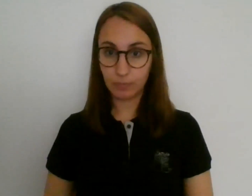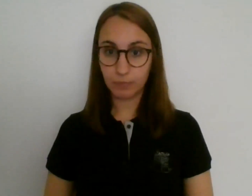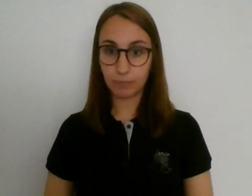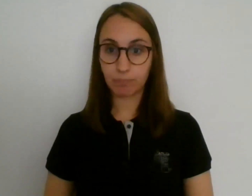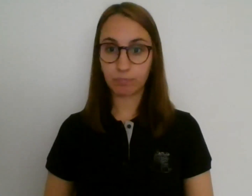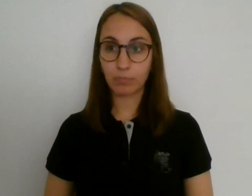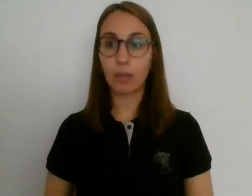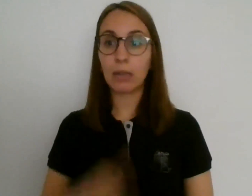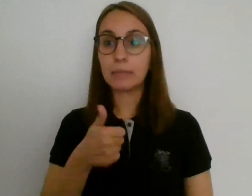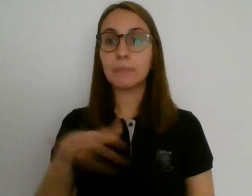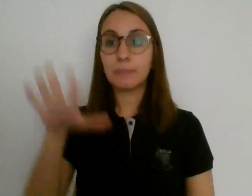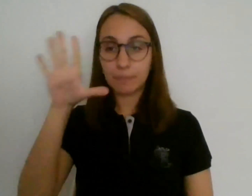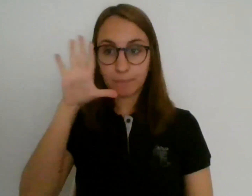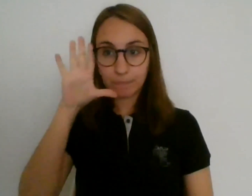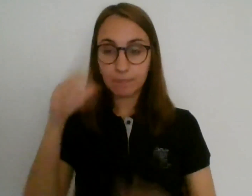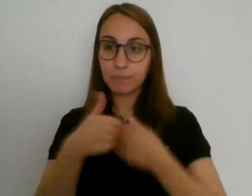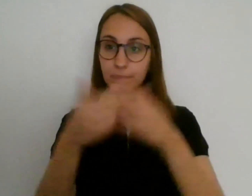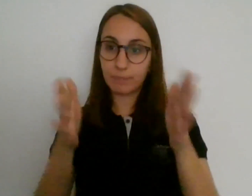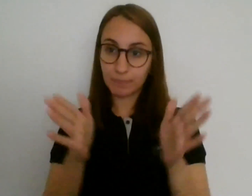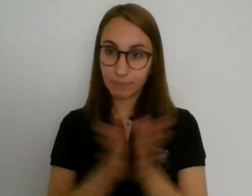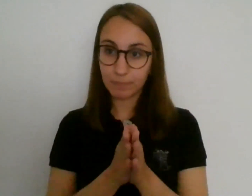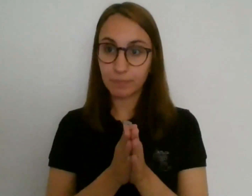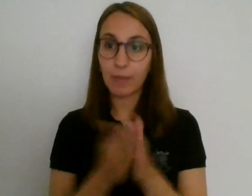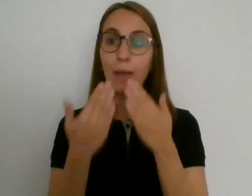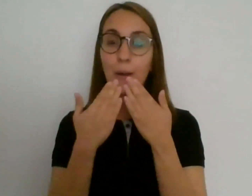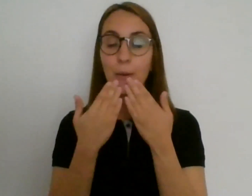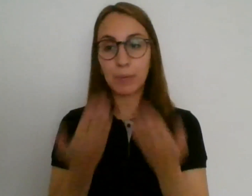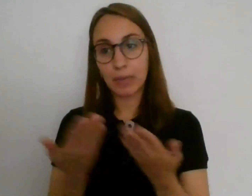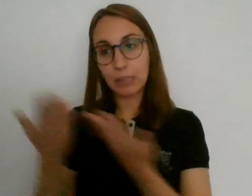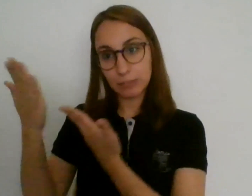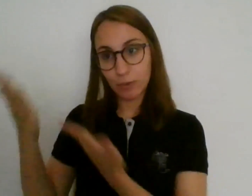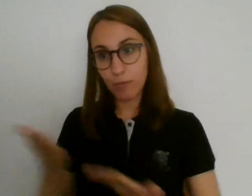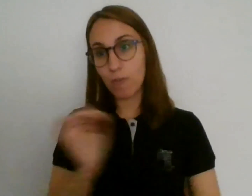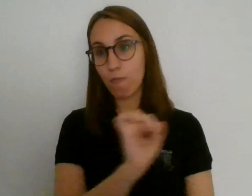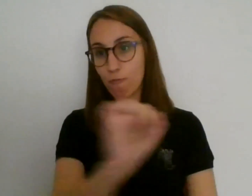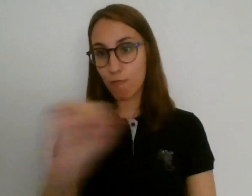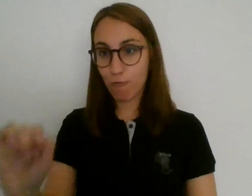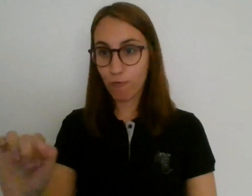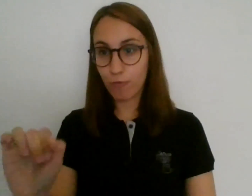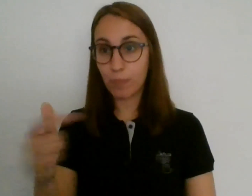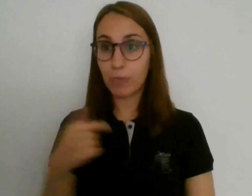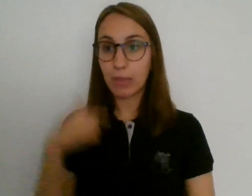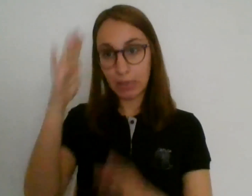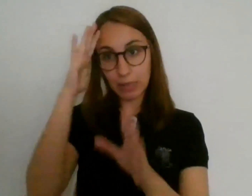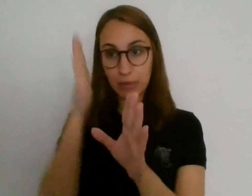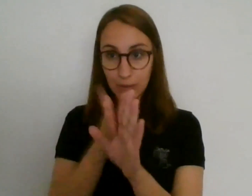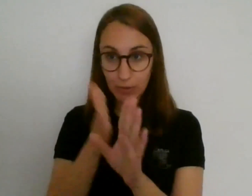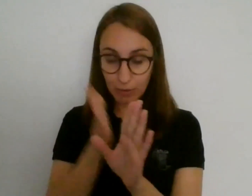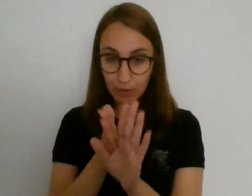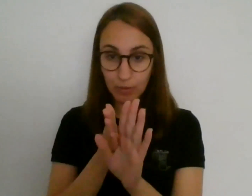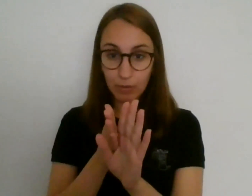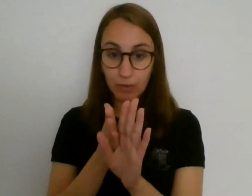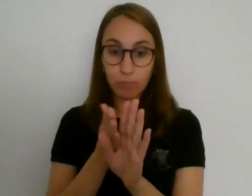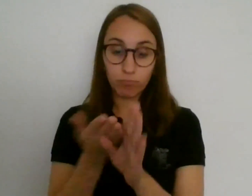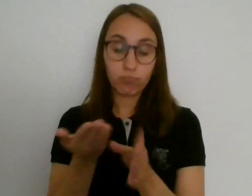Boa tarde a todos e, primeiro que tudo, obrigado pelo convite. Sou psicóloga no Agrupamento de Escolas de